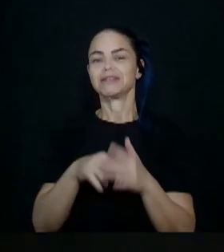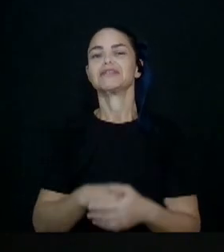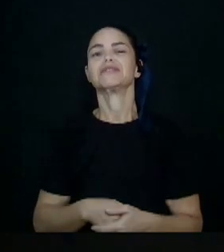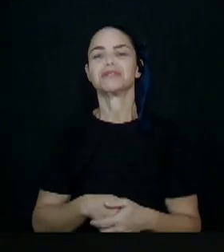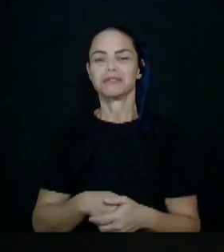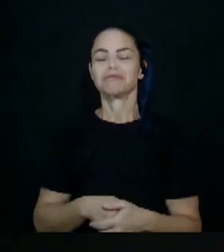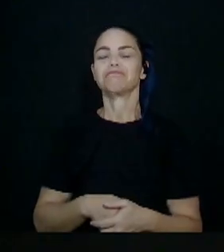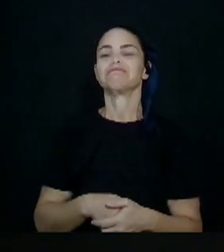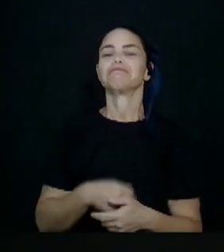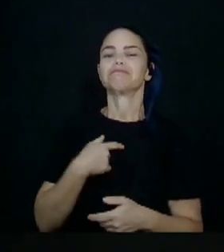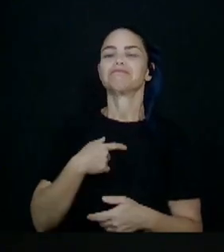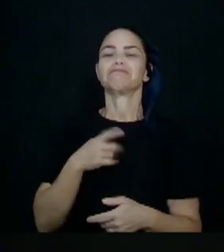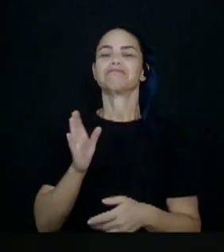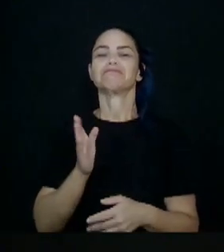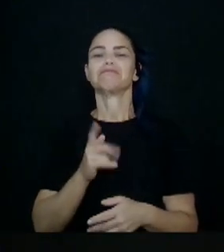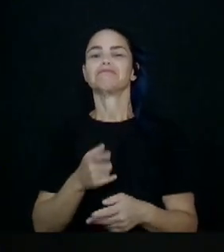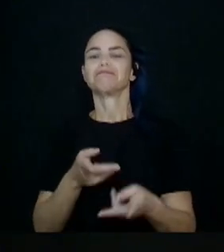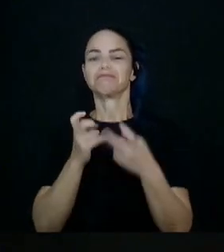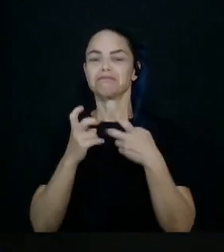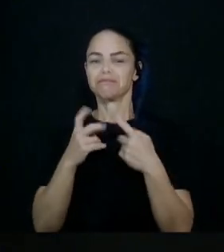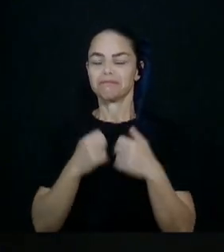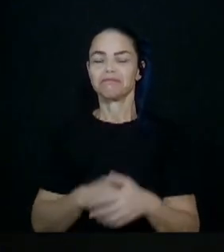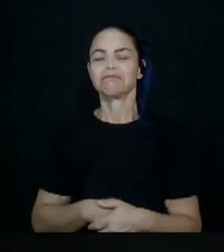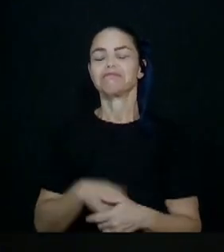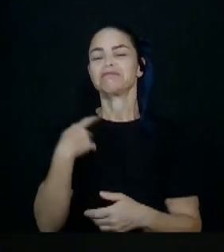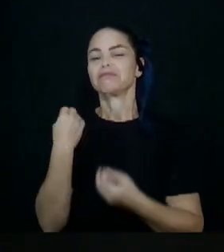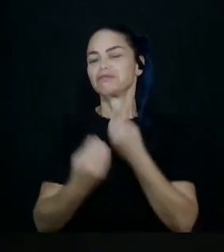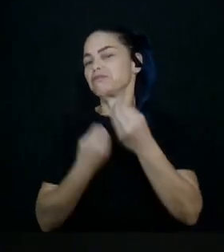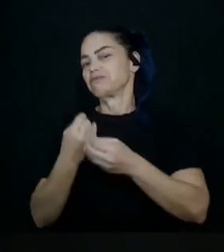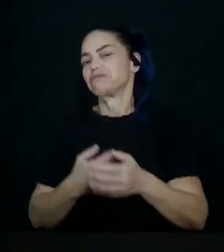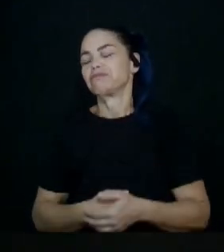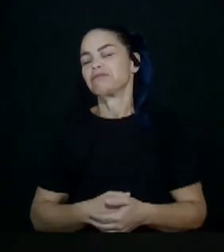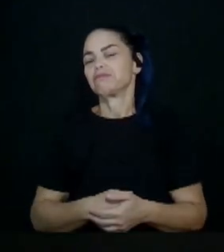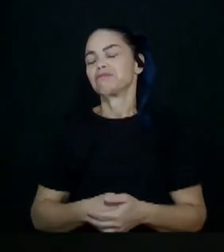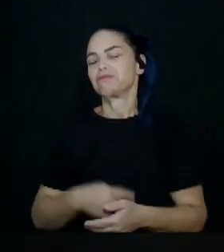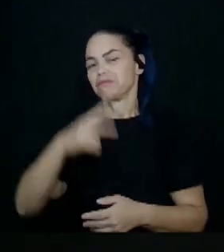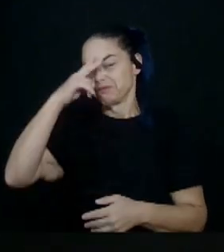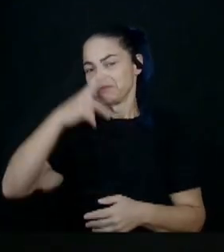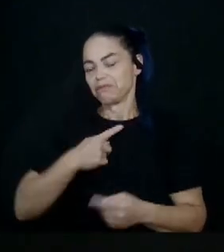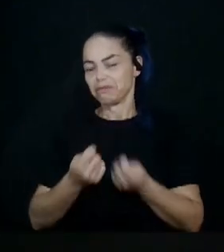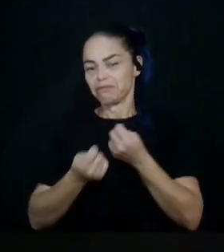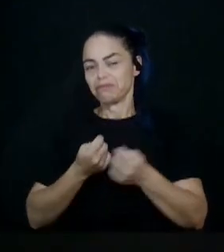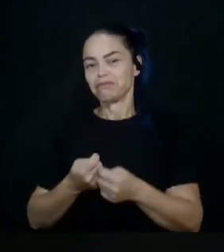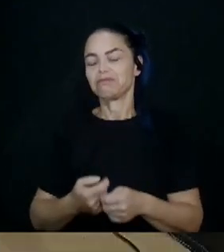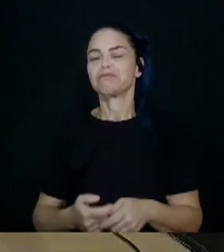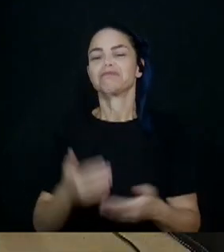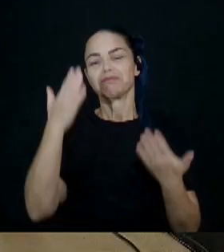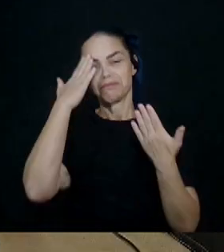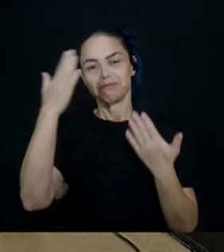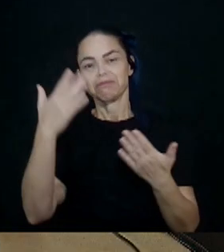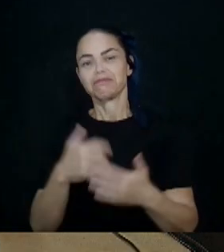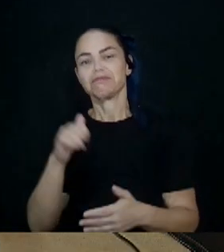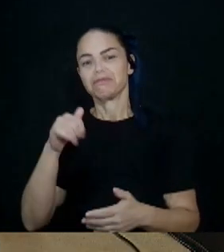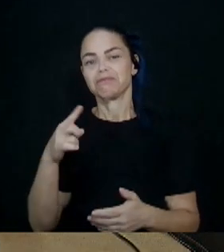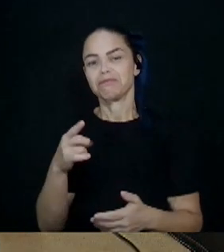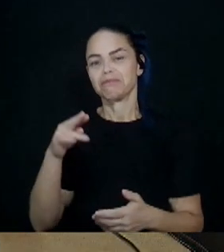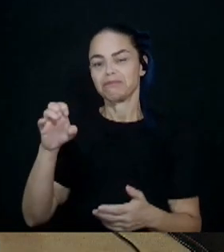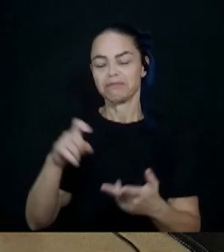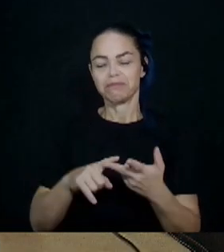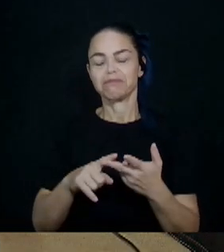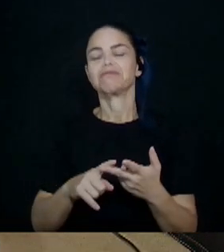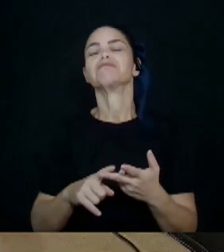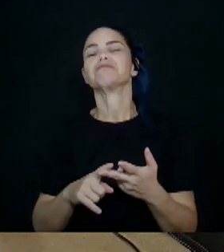aqui no programa, nós falamos hoje como a gente deve fazer para ter uma autorregulação no trânsito. Quero agradecer imensamente, André, pela sua expertise, por trazer